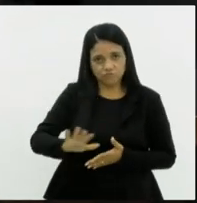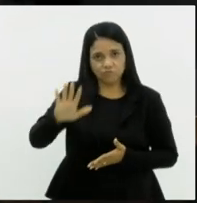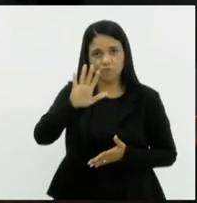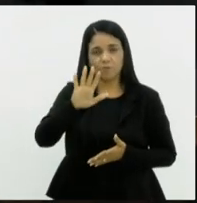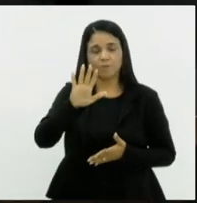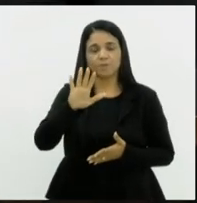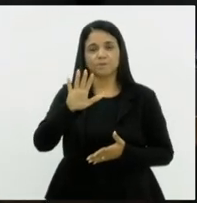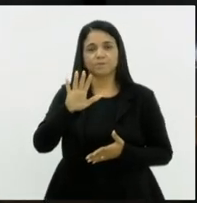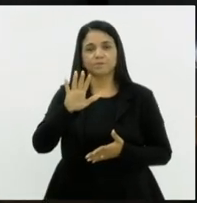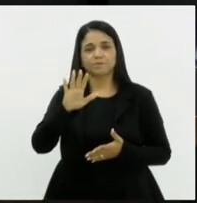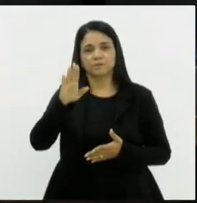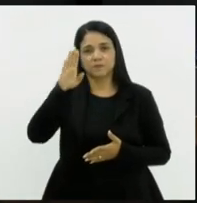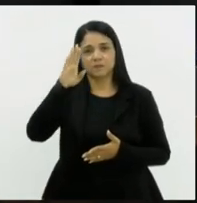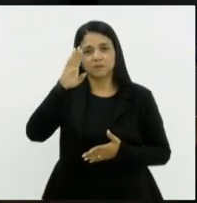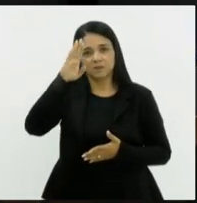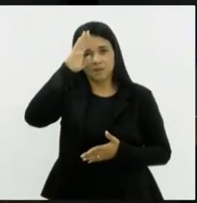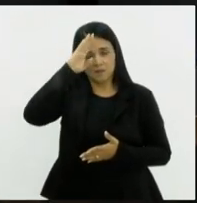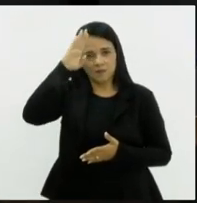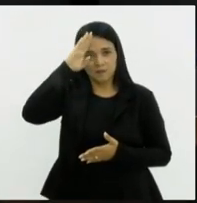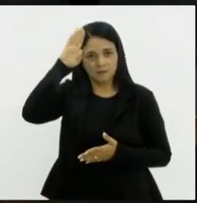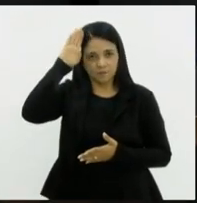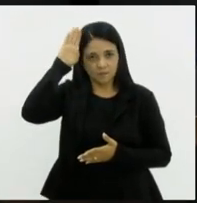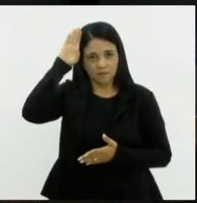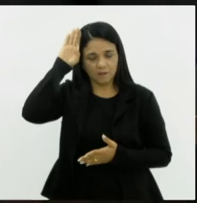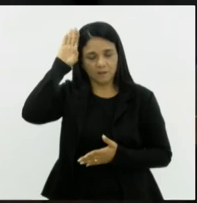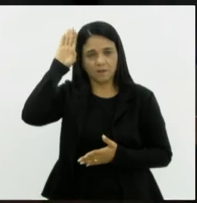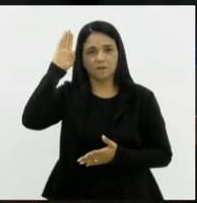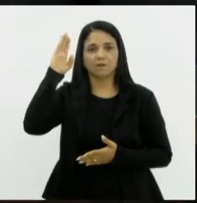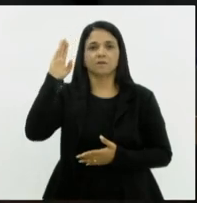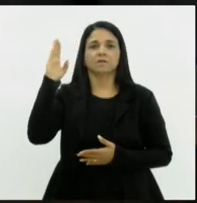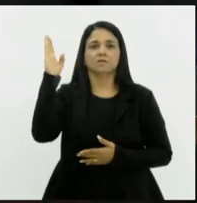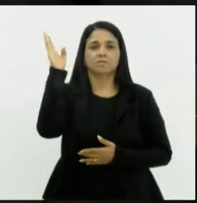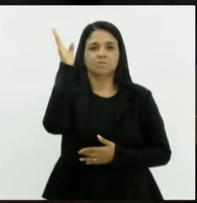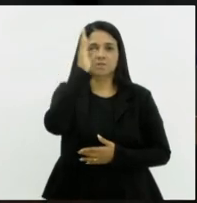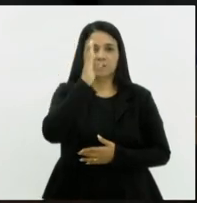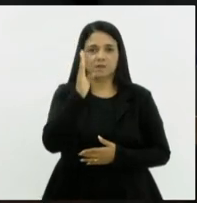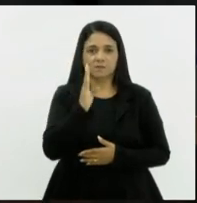da Academia Brasileira de